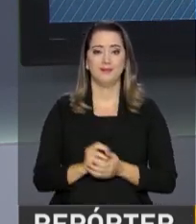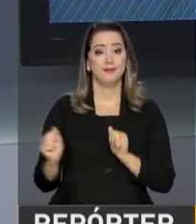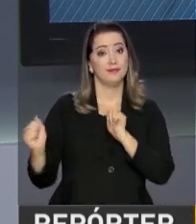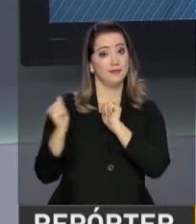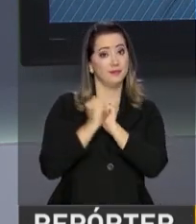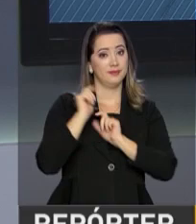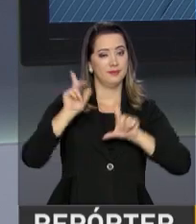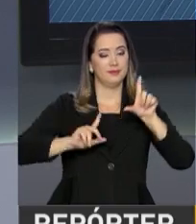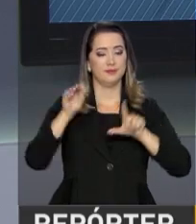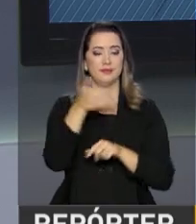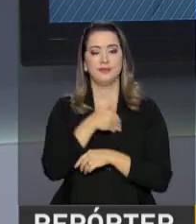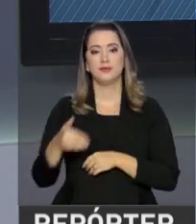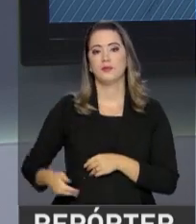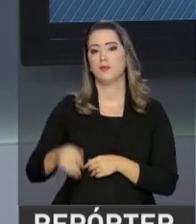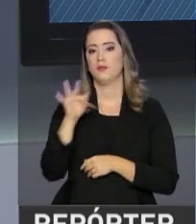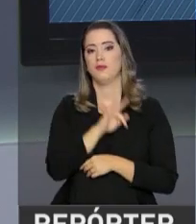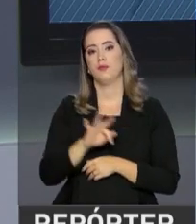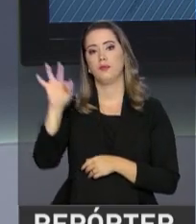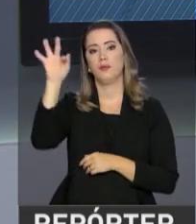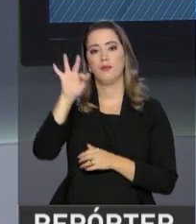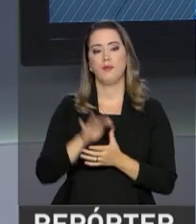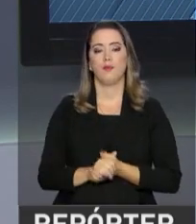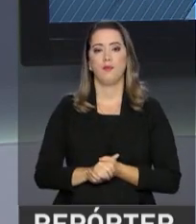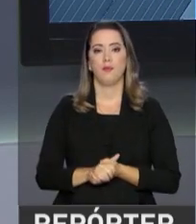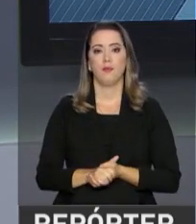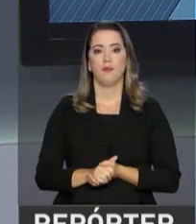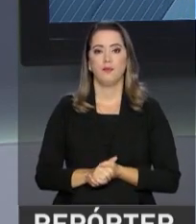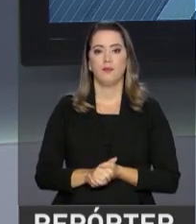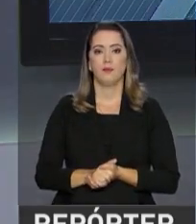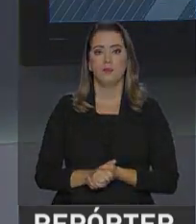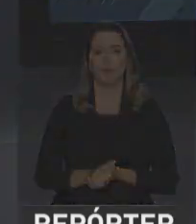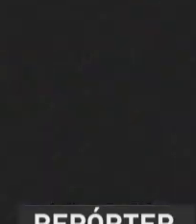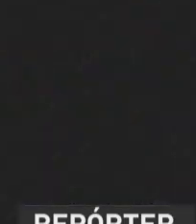continue com a gente aqui na nbr a tv do governo federal